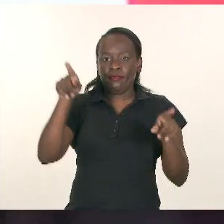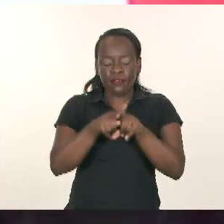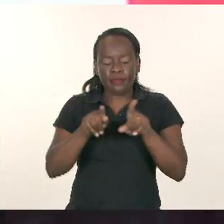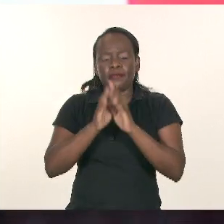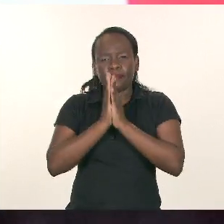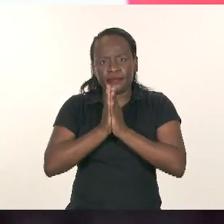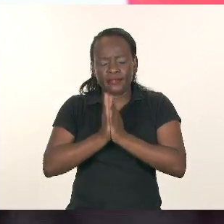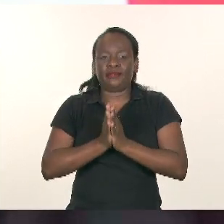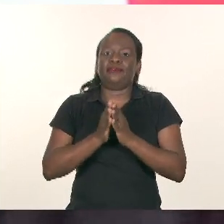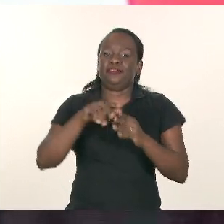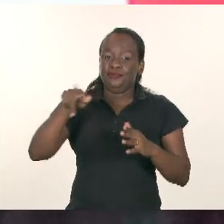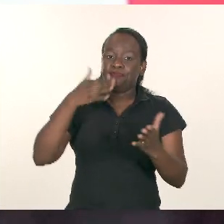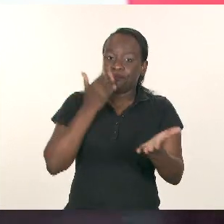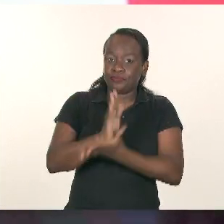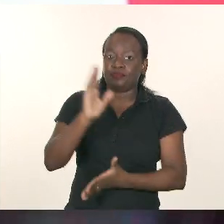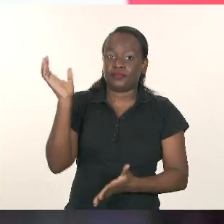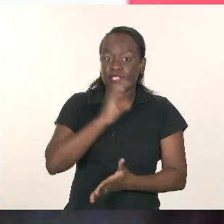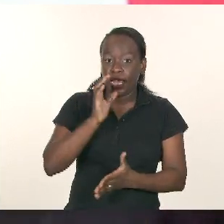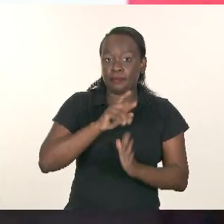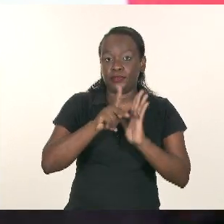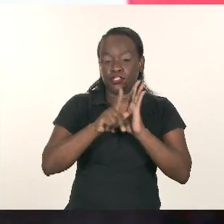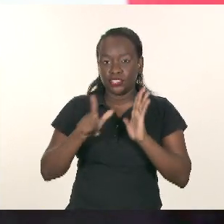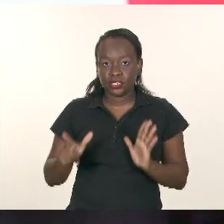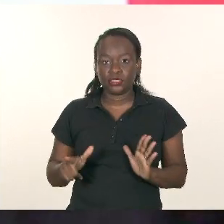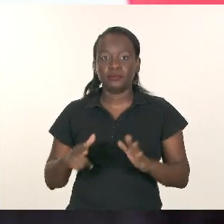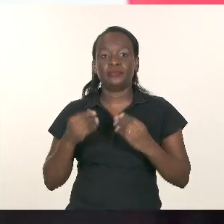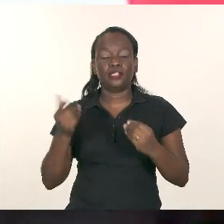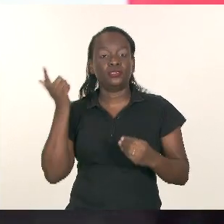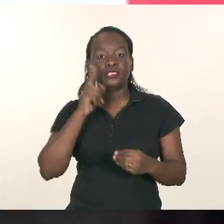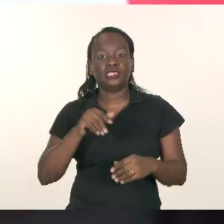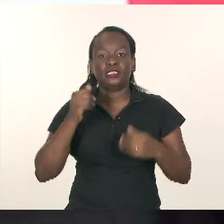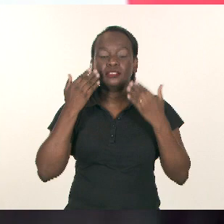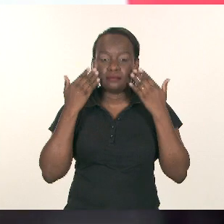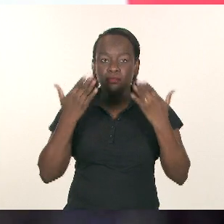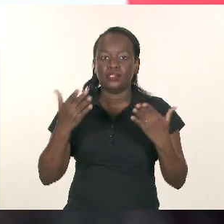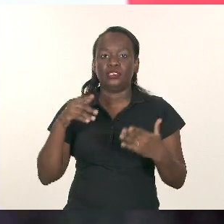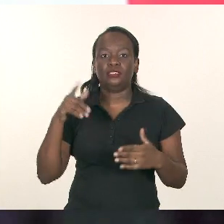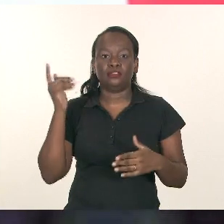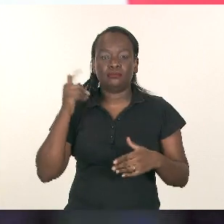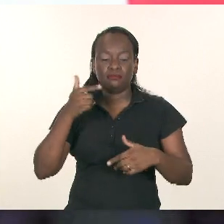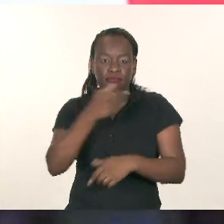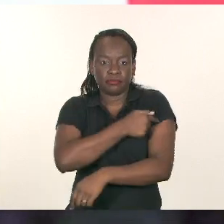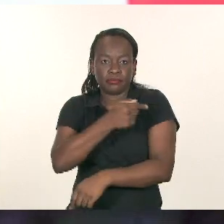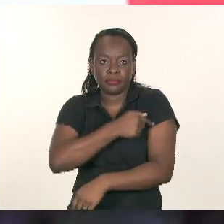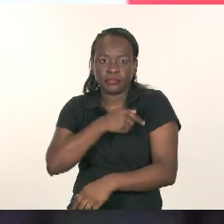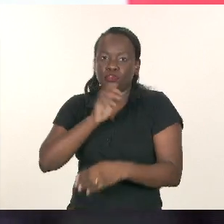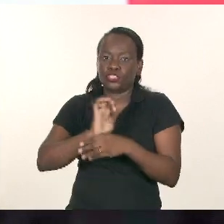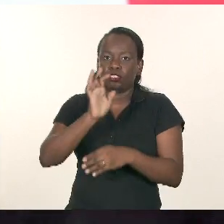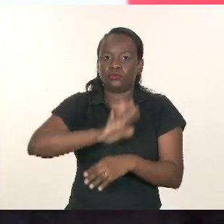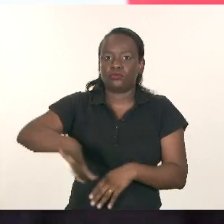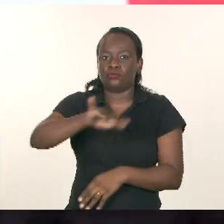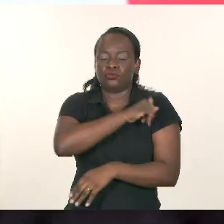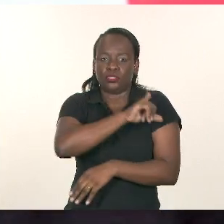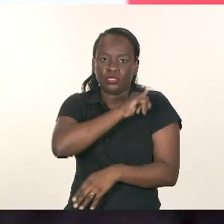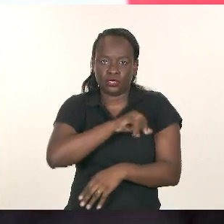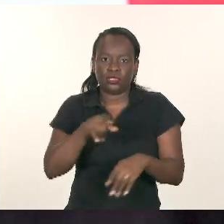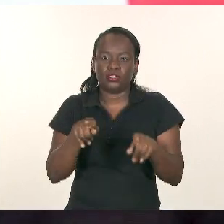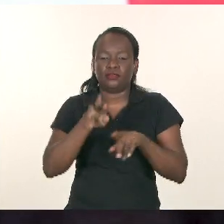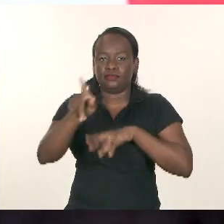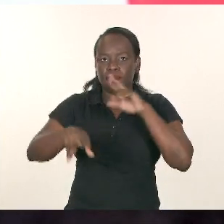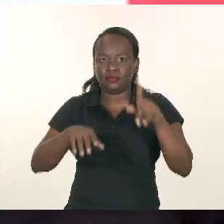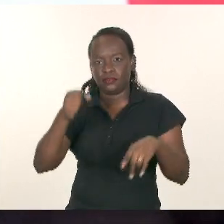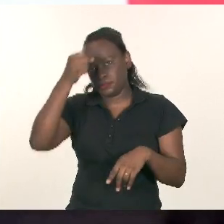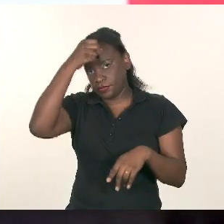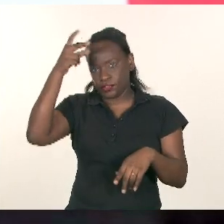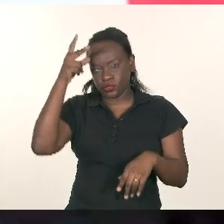rogo que a gente aprove rapidamente esse projeto para garantir mais transparência no processo de imunização no estado do Rio de Janeiro e nos diferentes